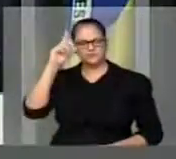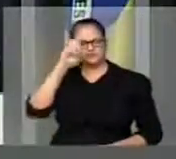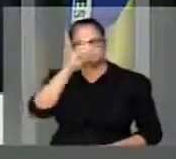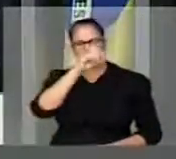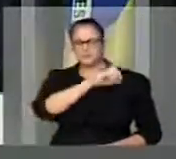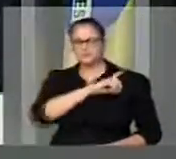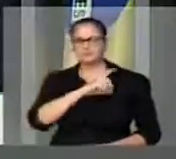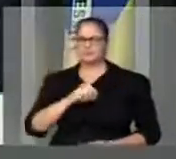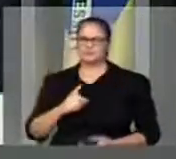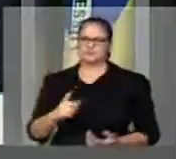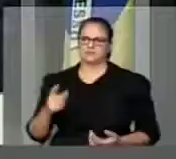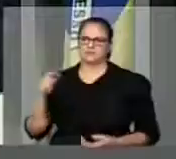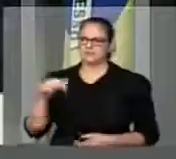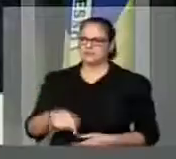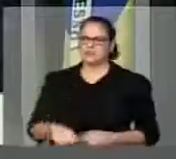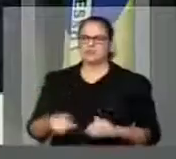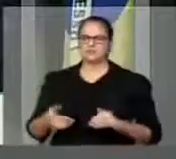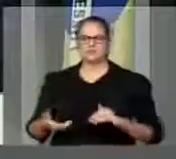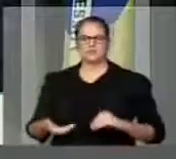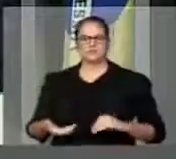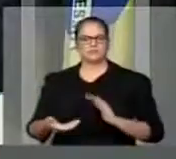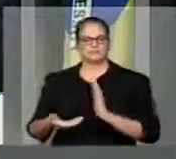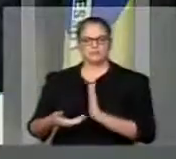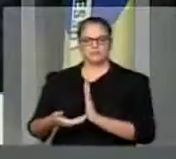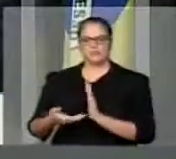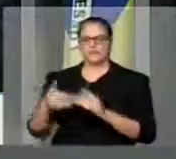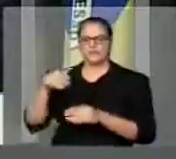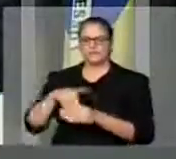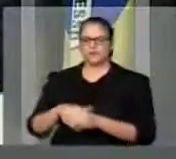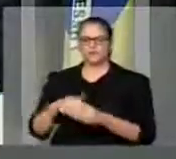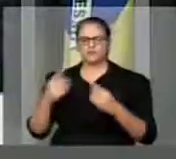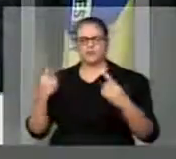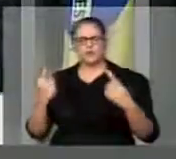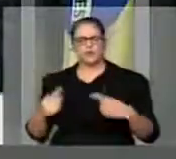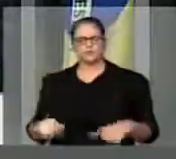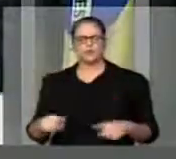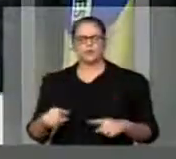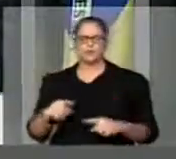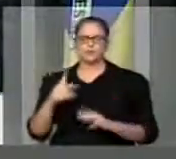que esta casa votou contrário